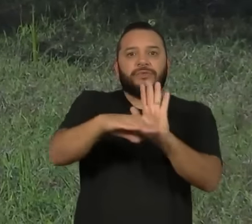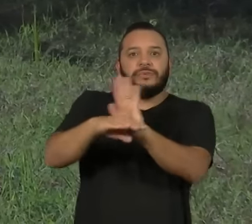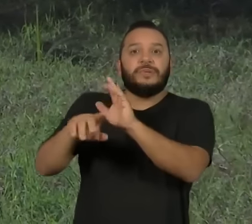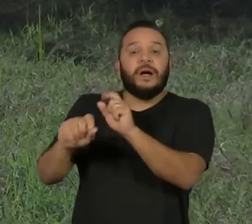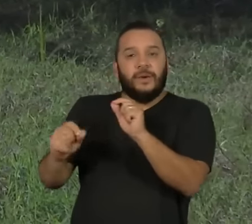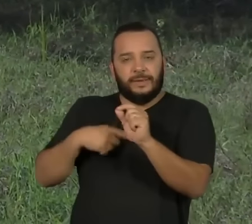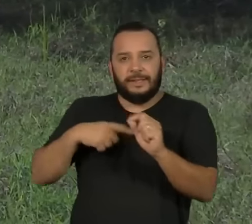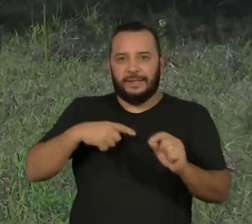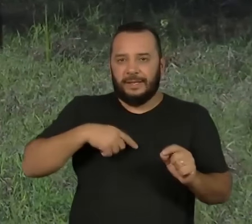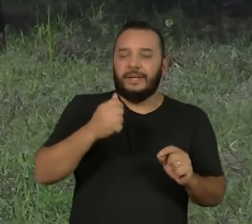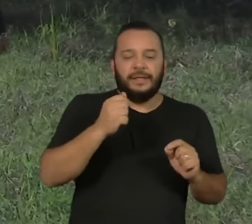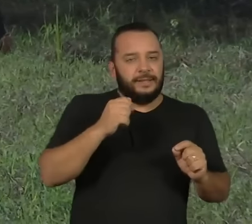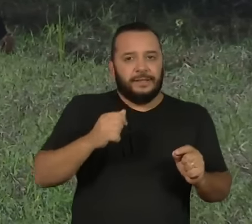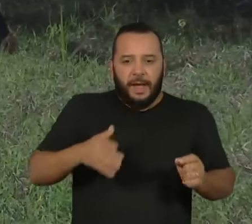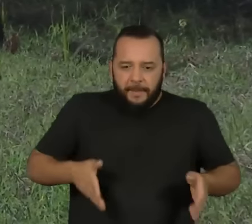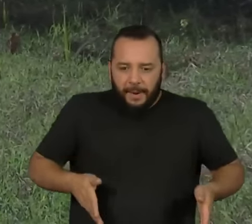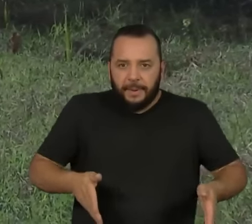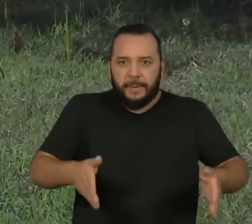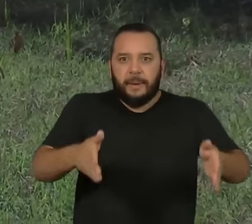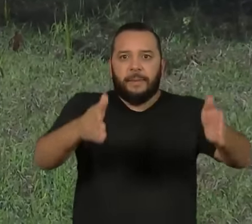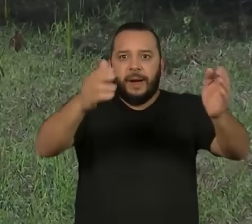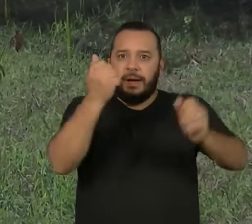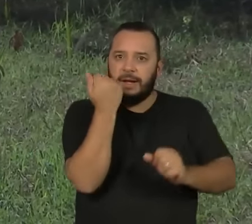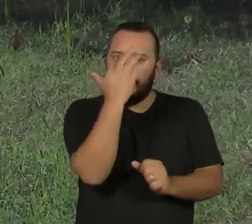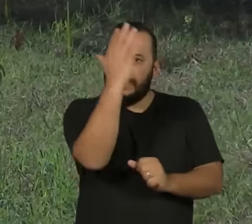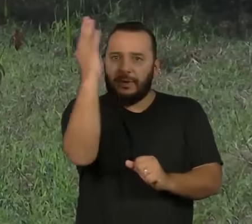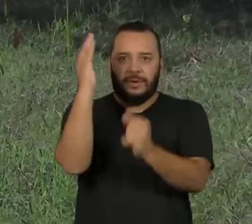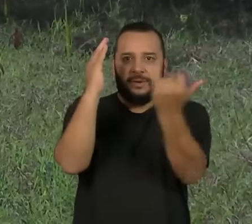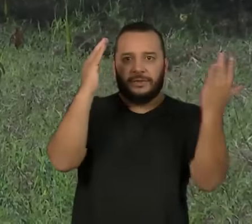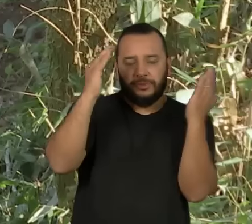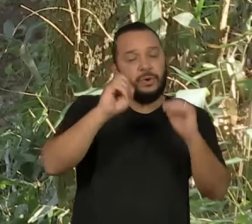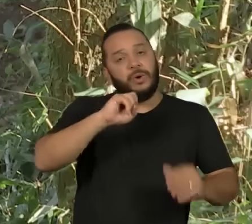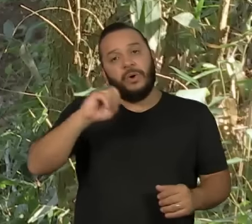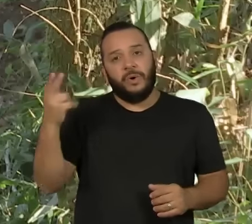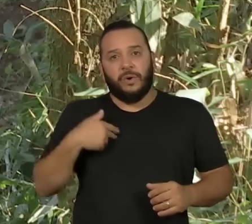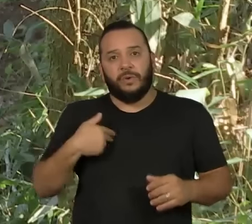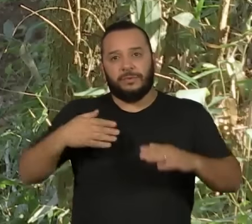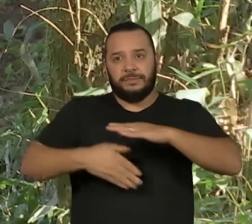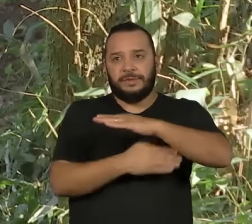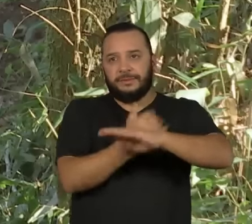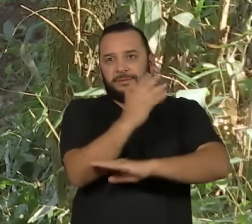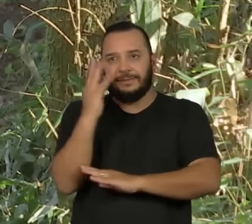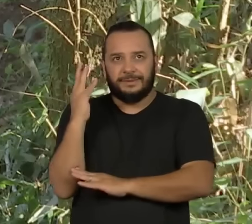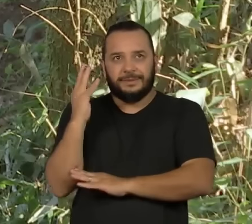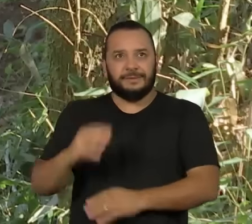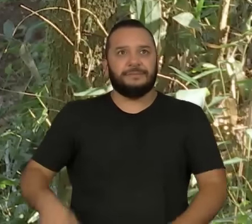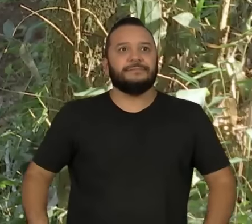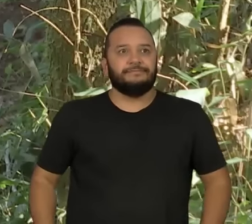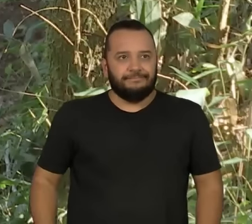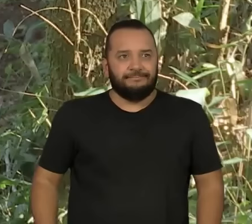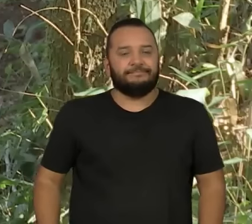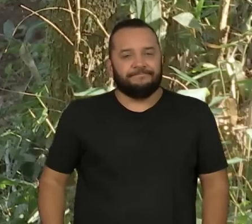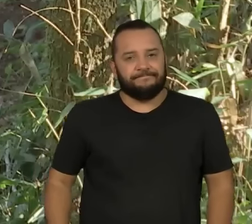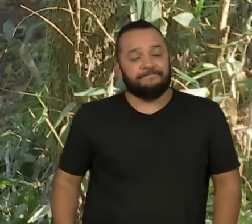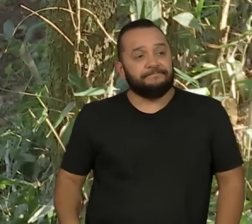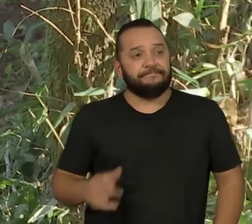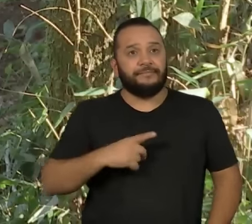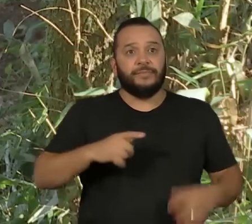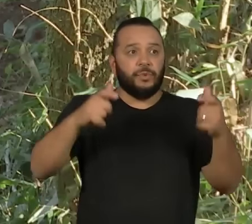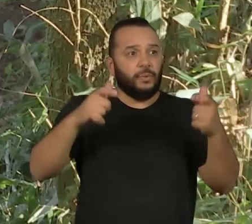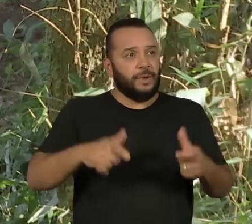corredores ecológicos ou de biodiversidade. São pontes florestais, em que, onde a gente tem